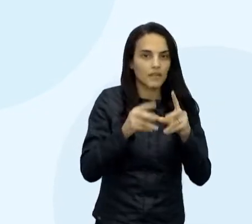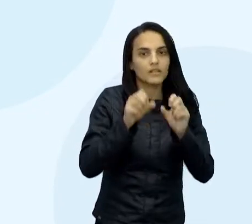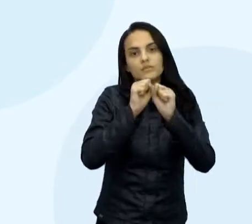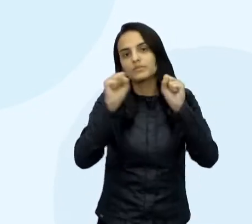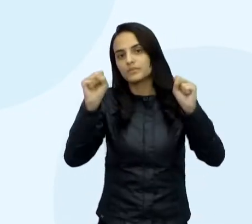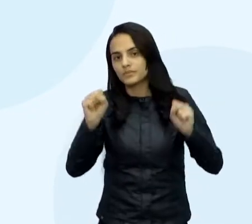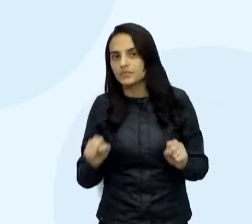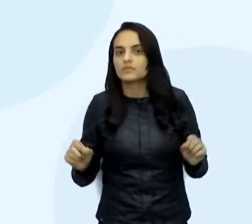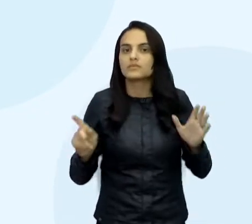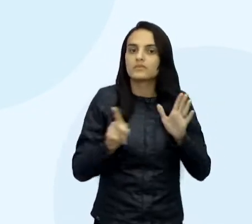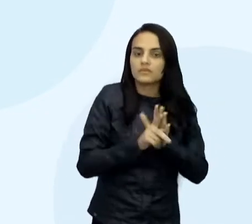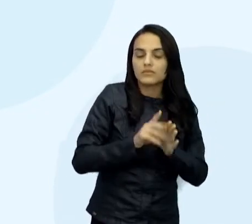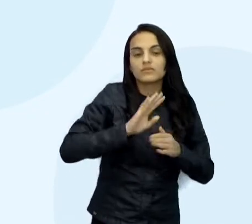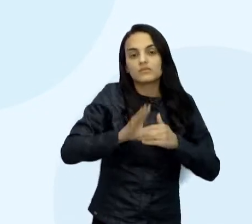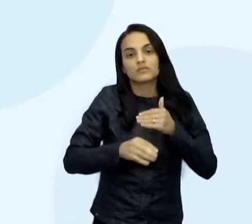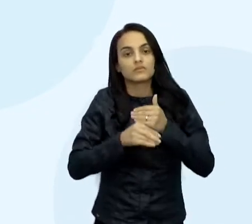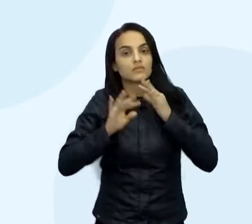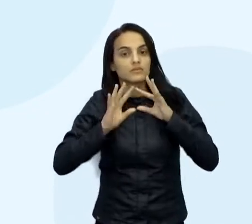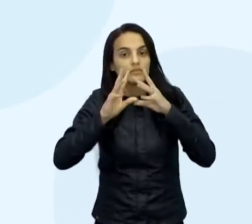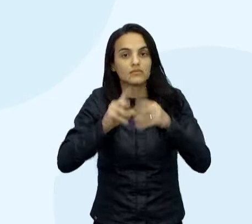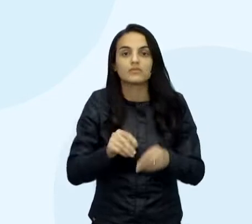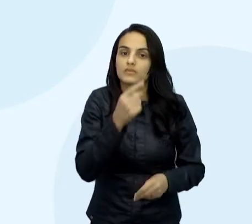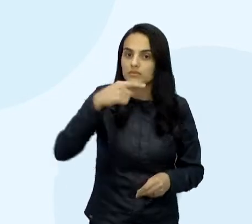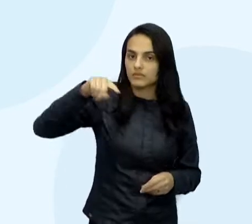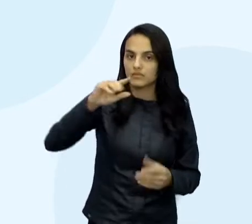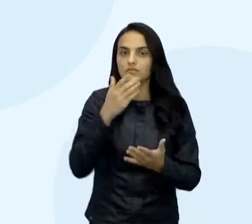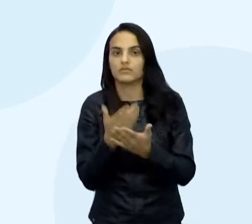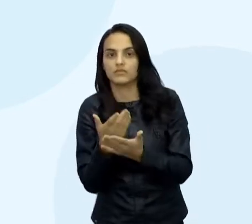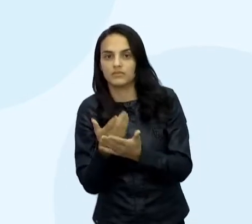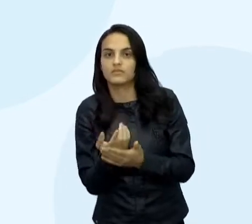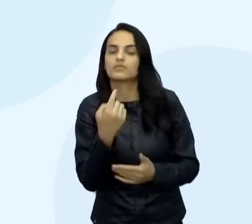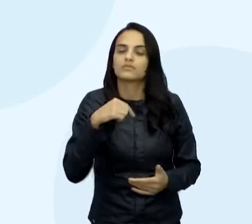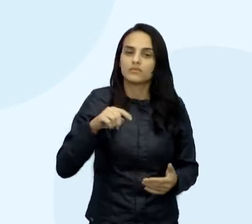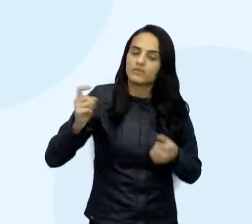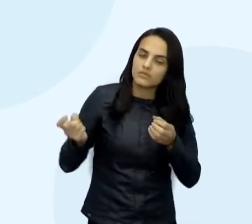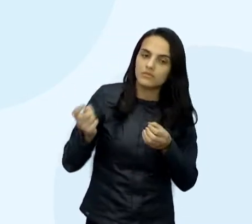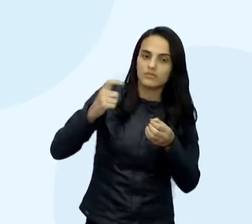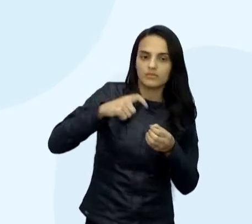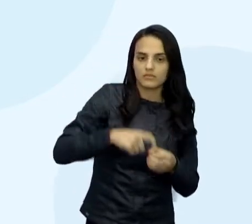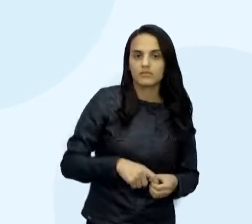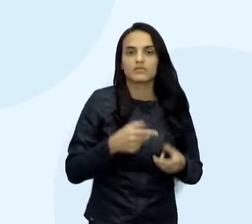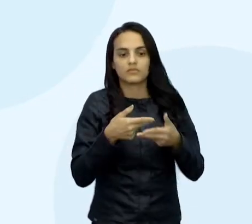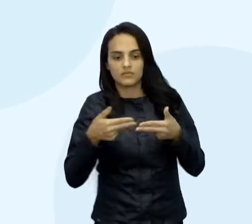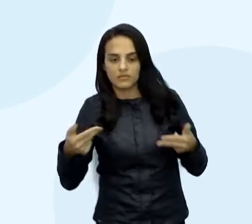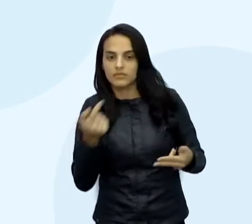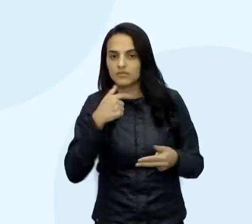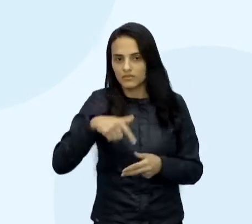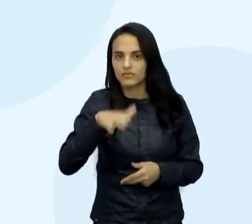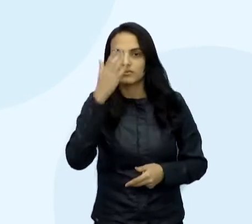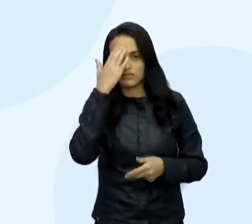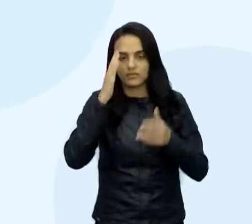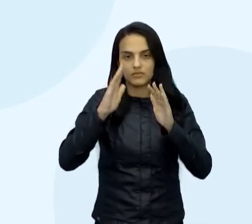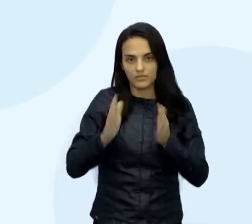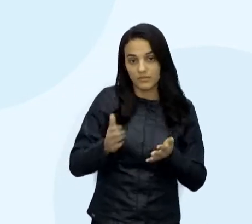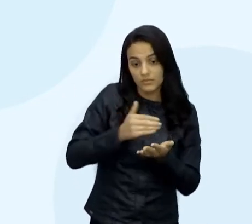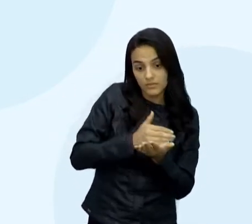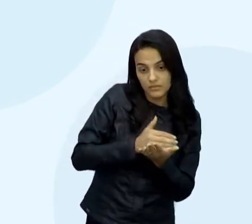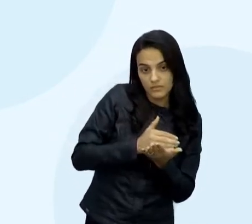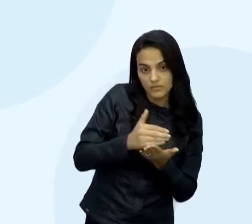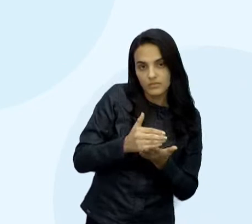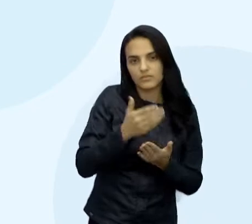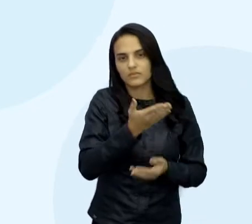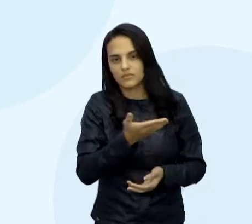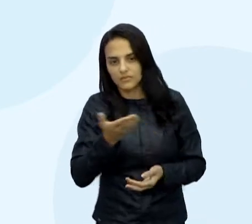sistematização do componente inteiro, né? Nossas últimas aulas aí é para a gente voltar às coisas que a gente já sabe, partindo do princípio que